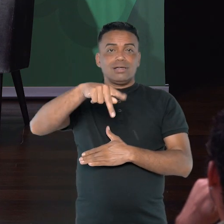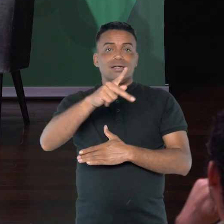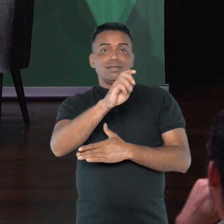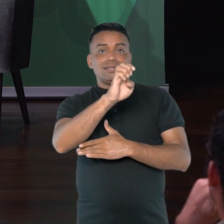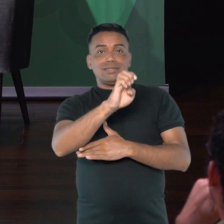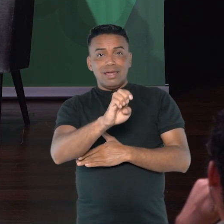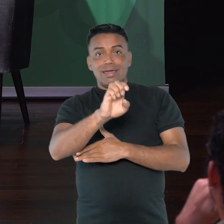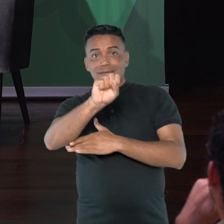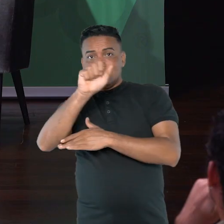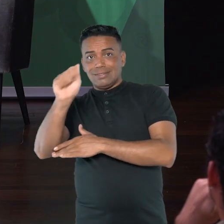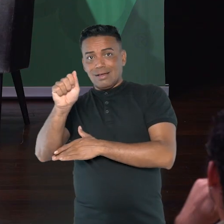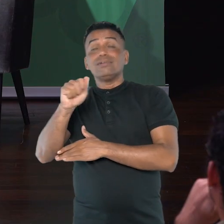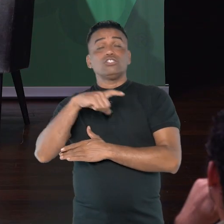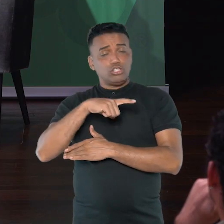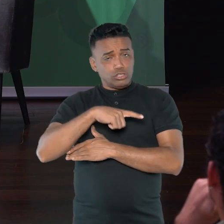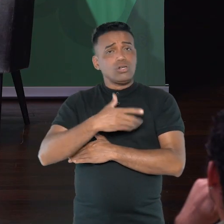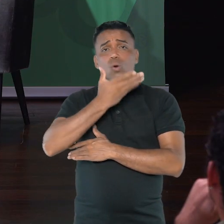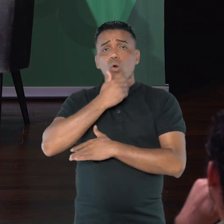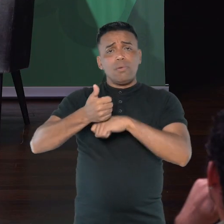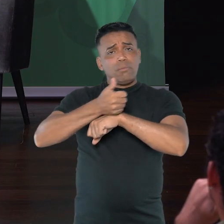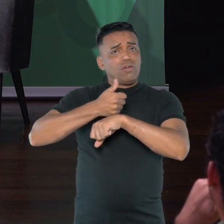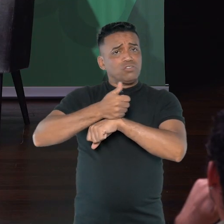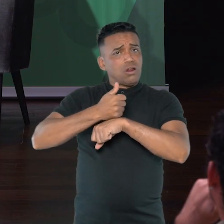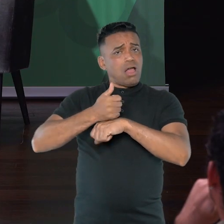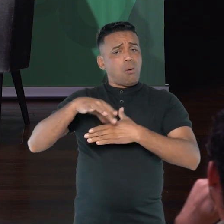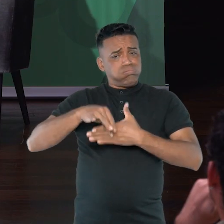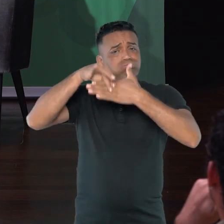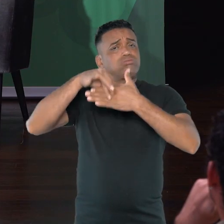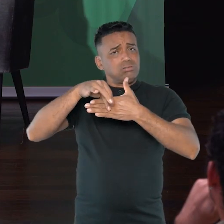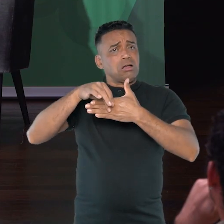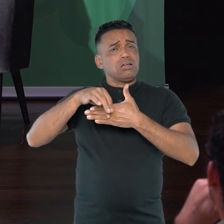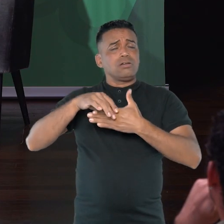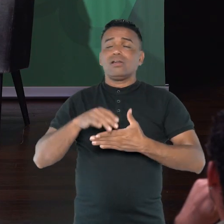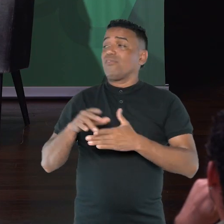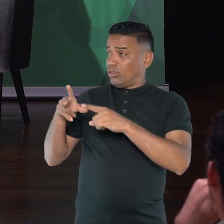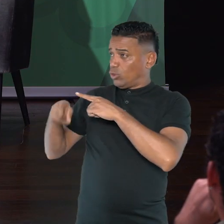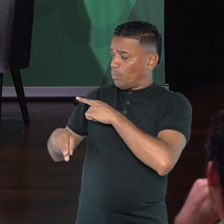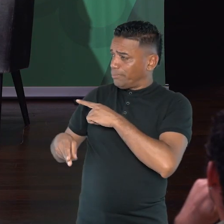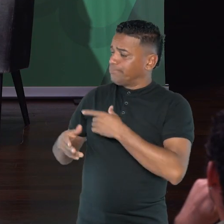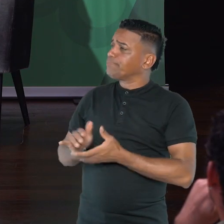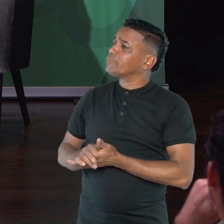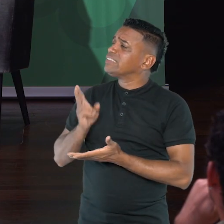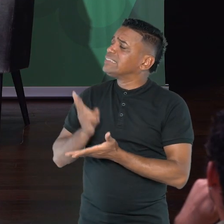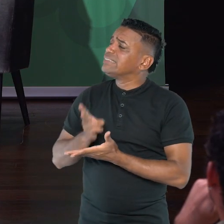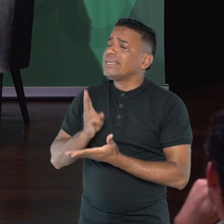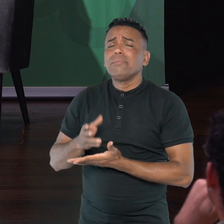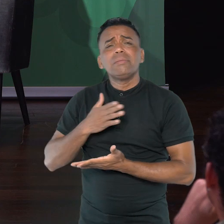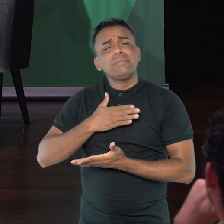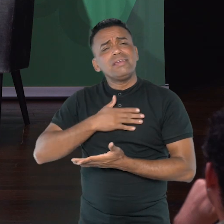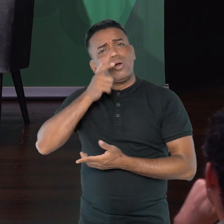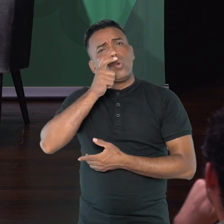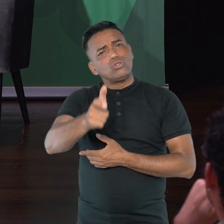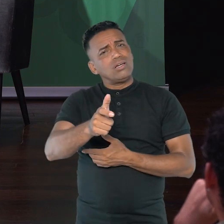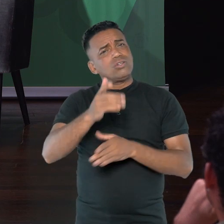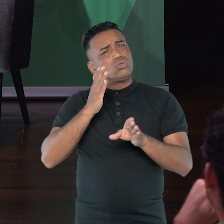de prestígio, que disputavam o mercado ali. Só te interrompendo, Claro. que sempre foi uma curiosidade minha, descobri